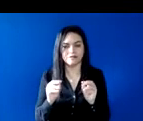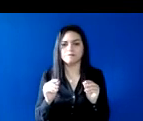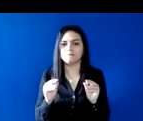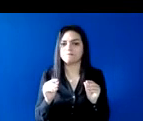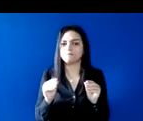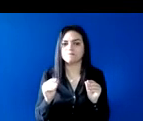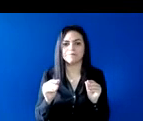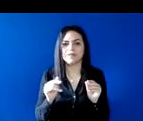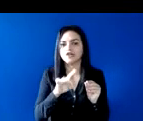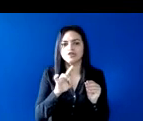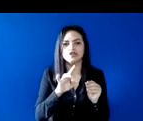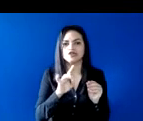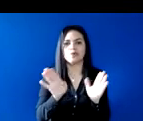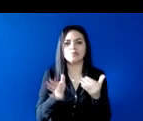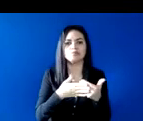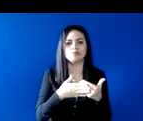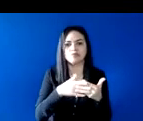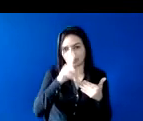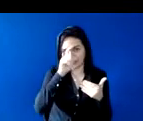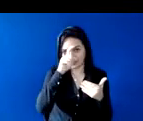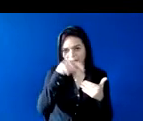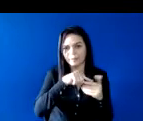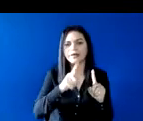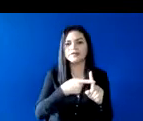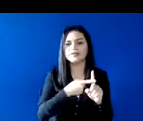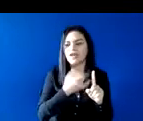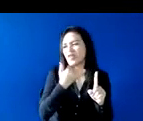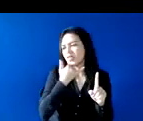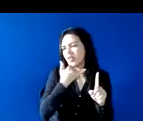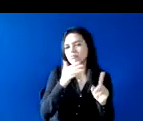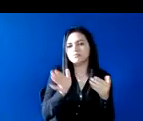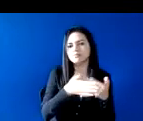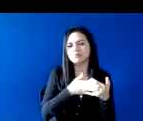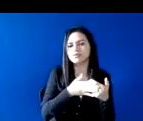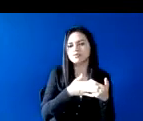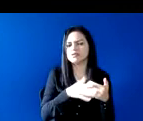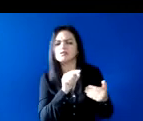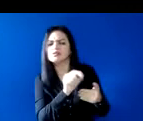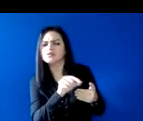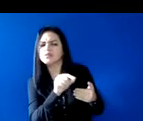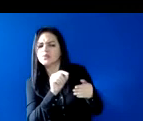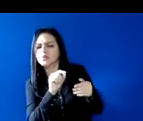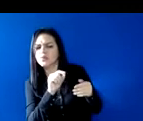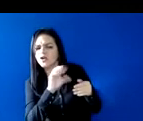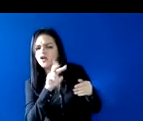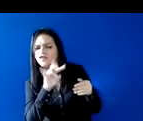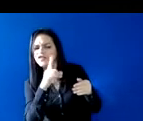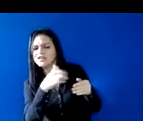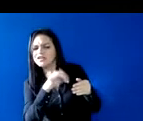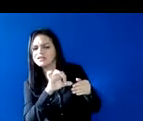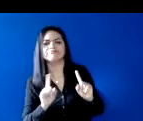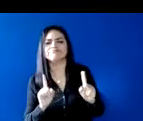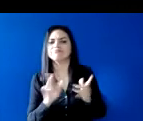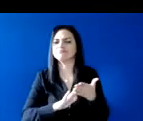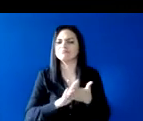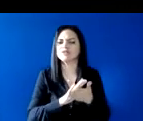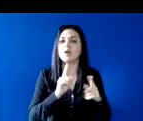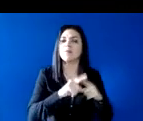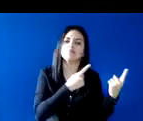uma desculpa para fechar uma maternidade que se contrapunha ao modelo hegemônico